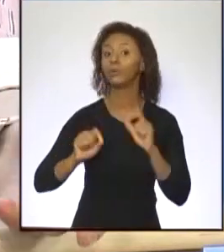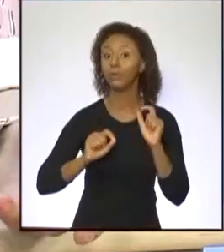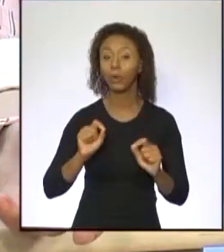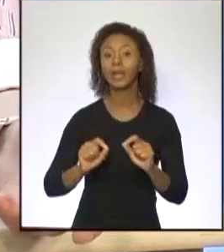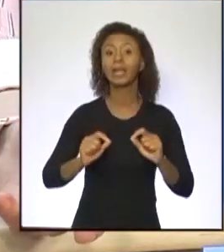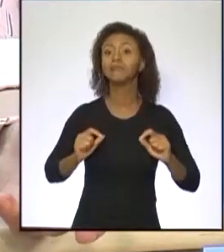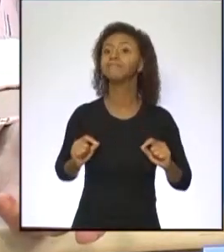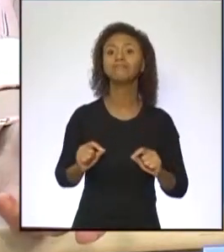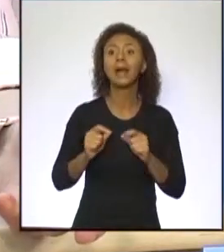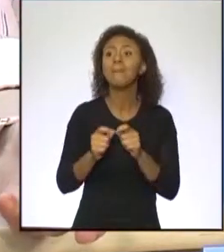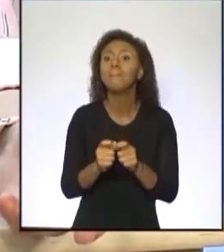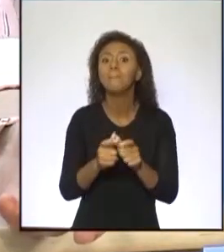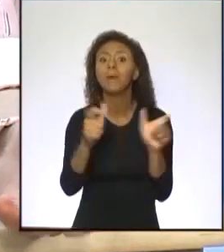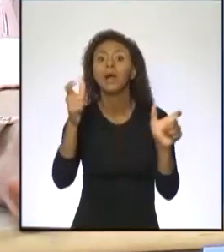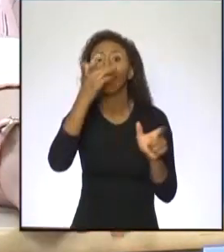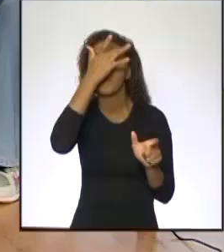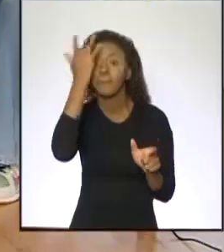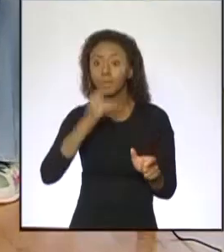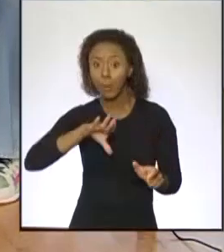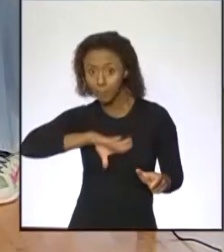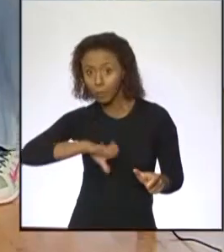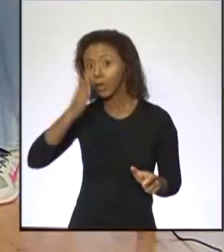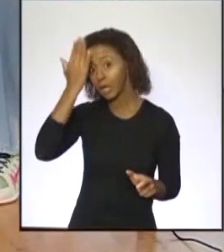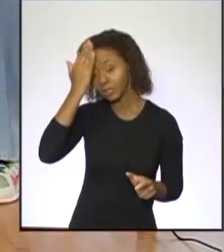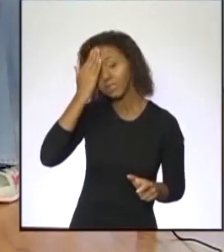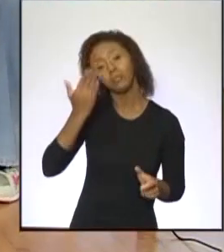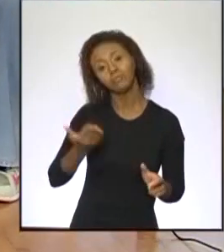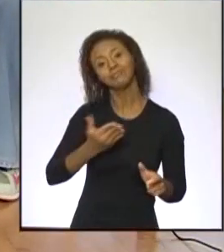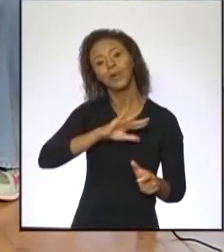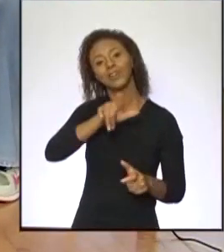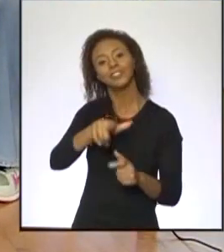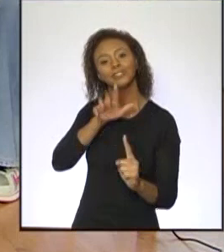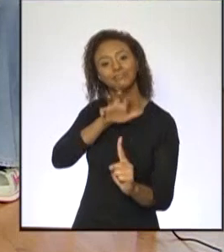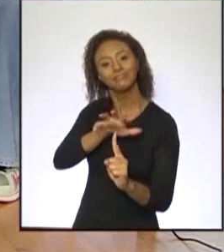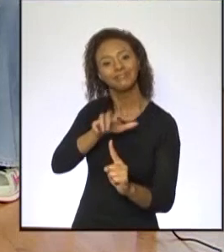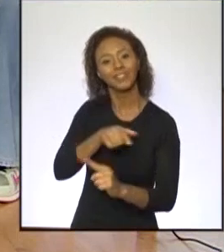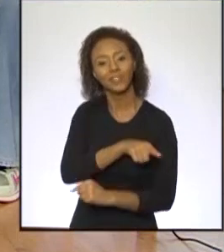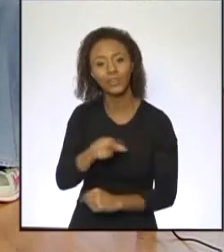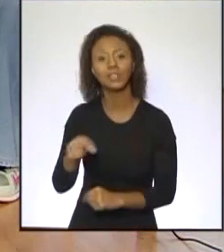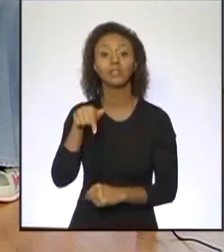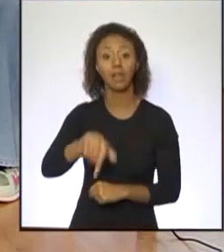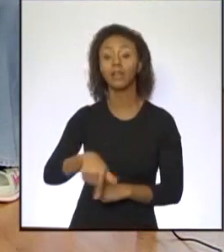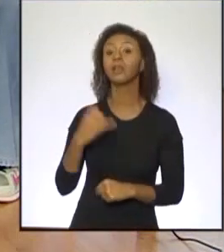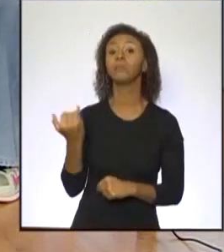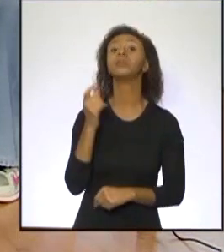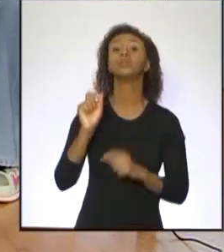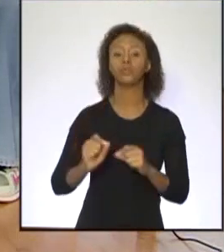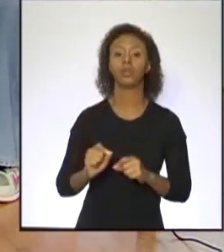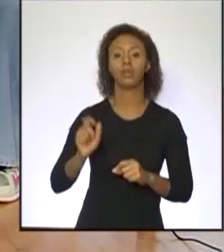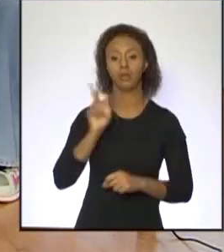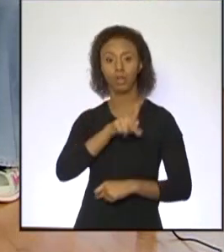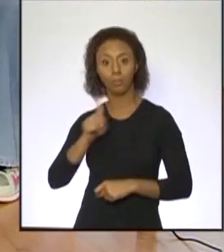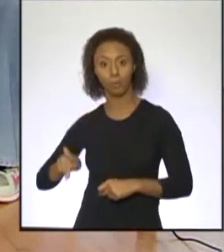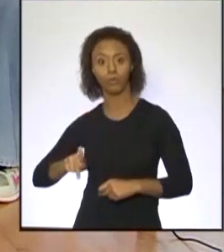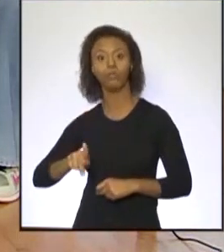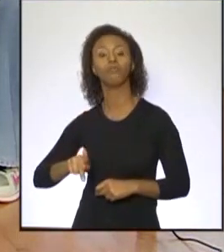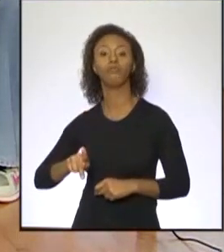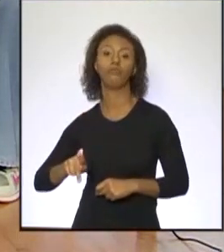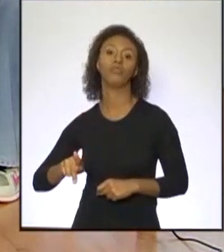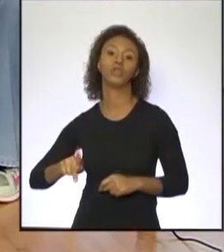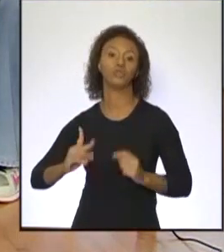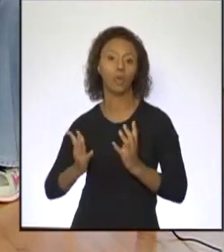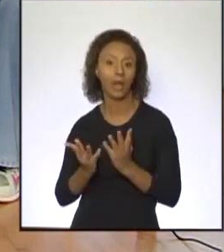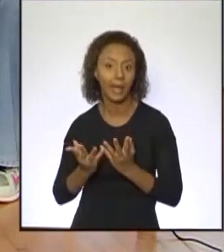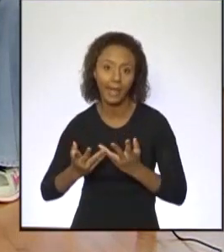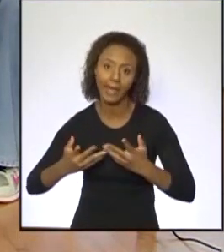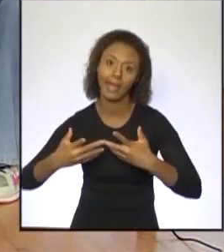atingir o maior número possível de pessoas. E as pessoas aqui, para nós, e muito importantes, são os professores da rede oficial e os alunos também da rede